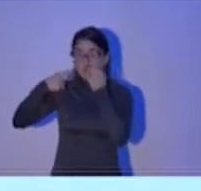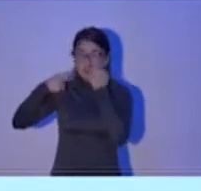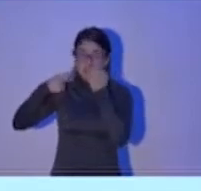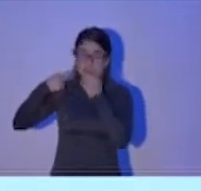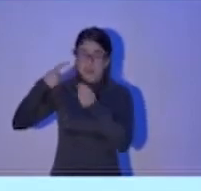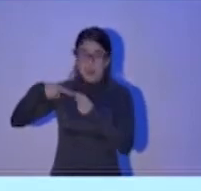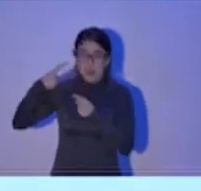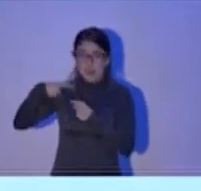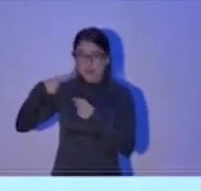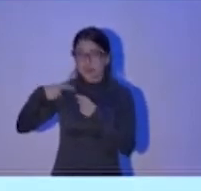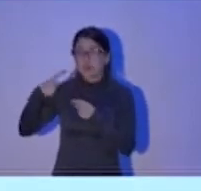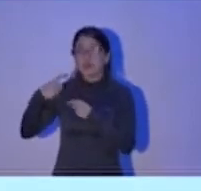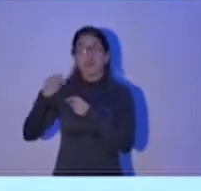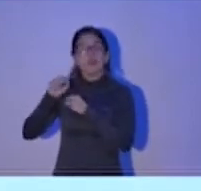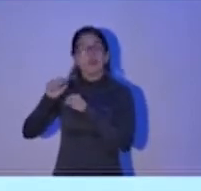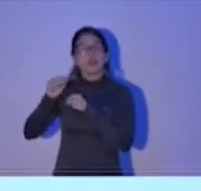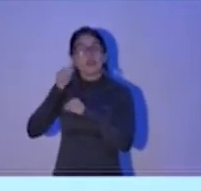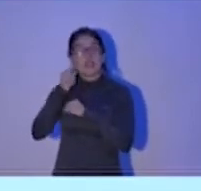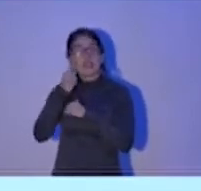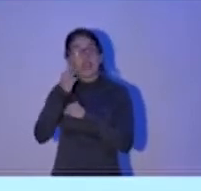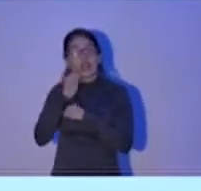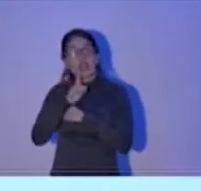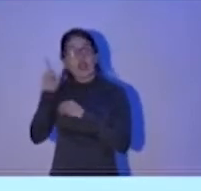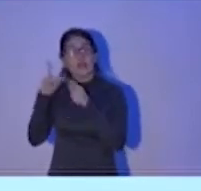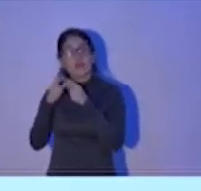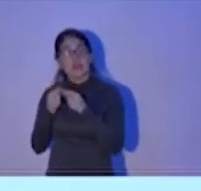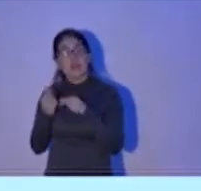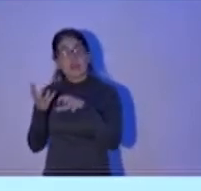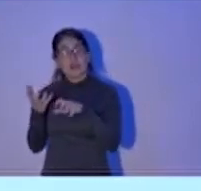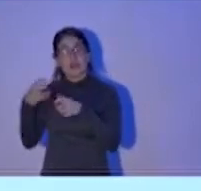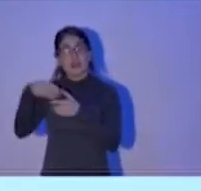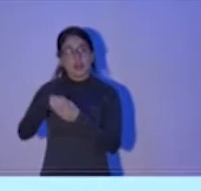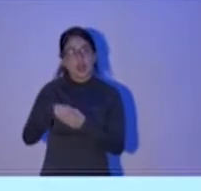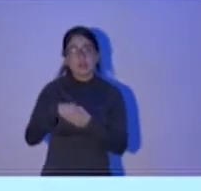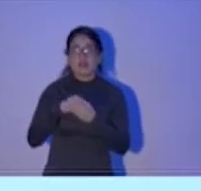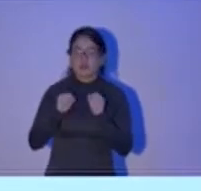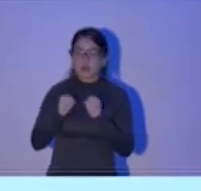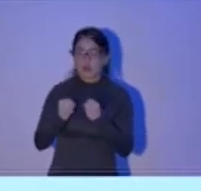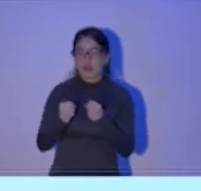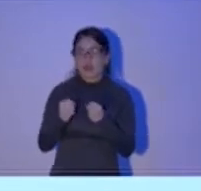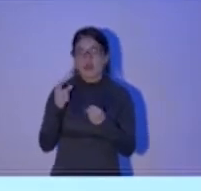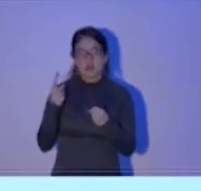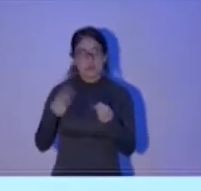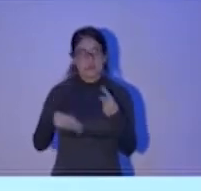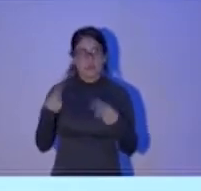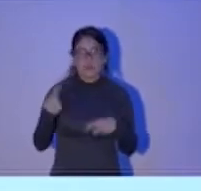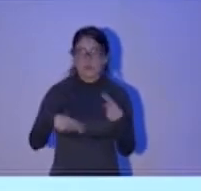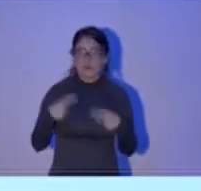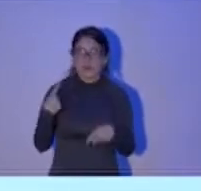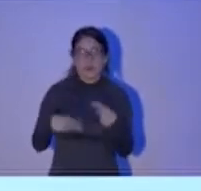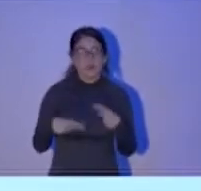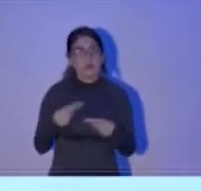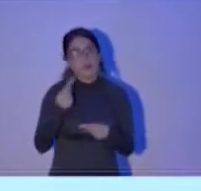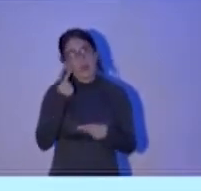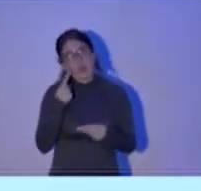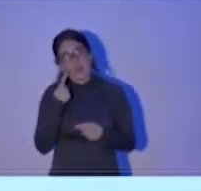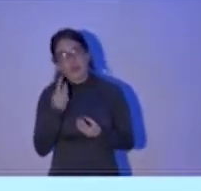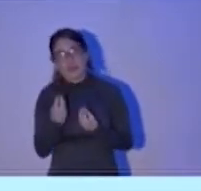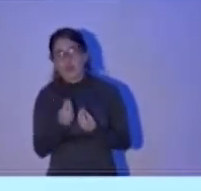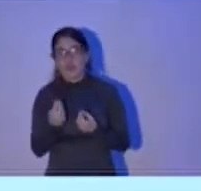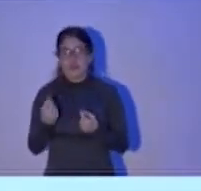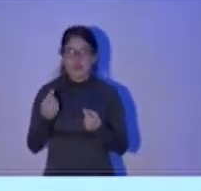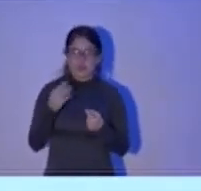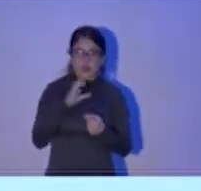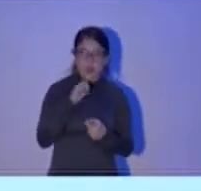em Brasília ela possa ser fortalecida dentro do posicionamento pautado a partir da política indutora do